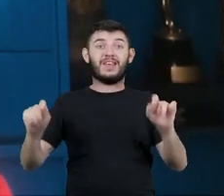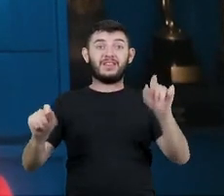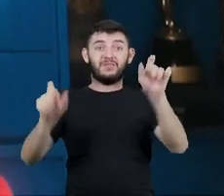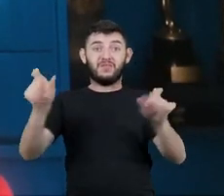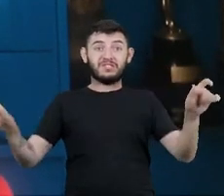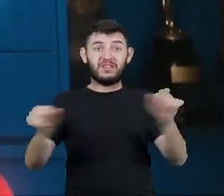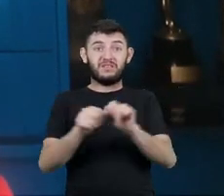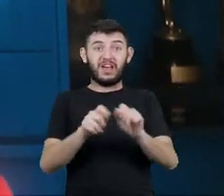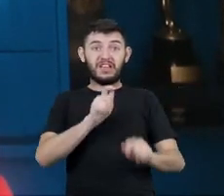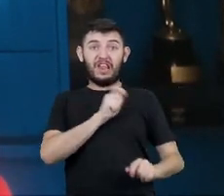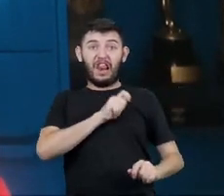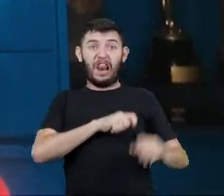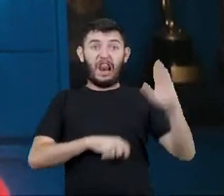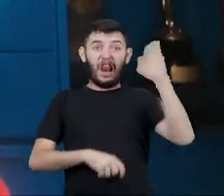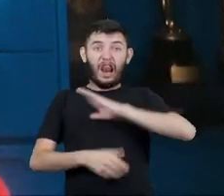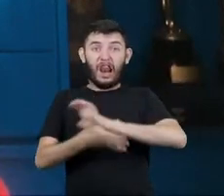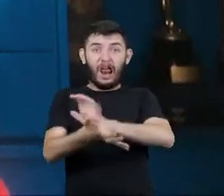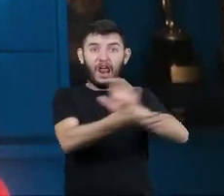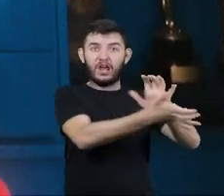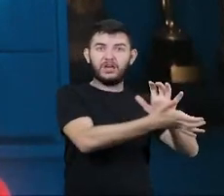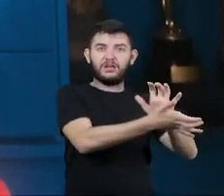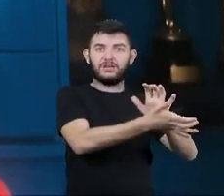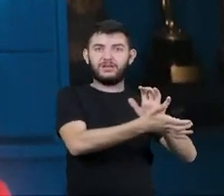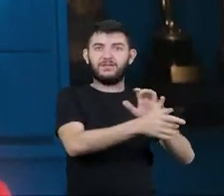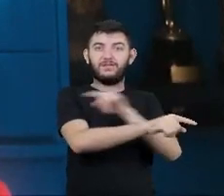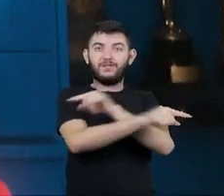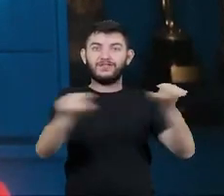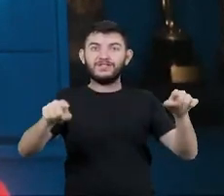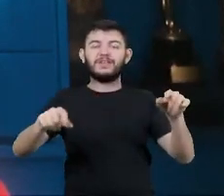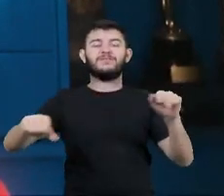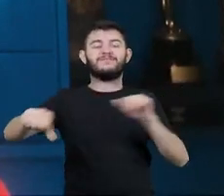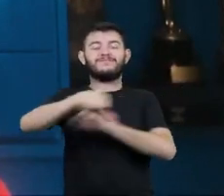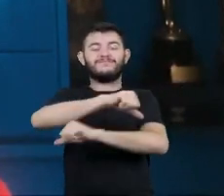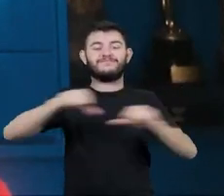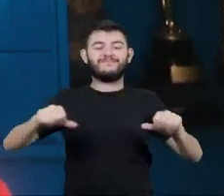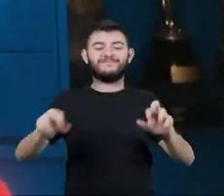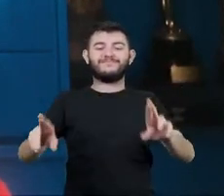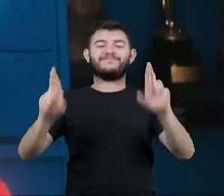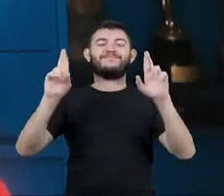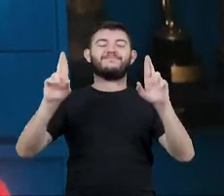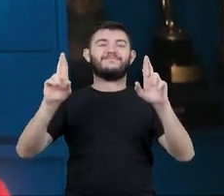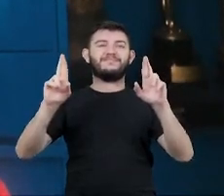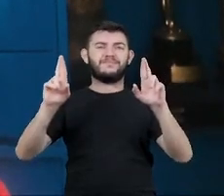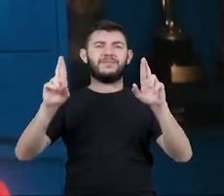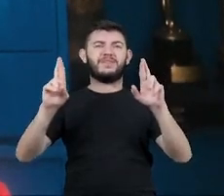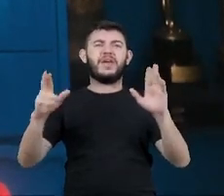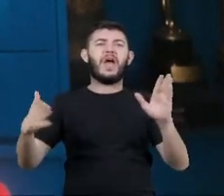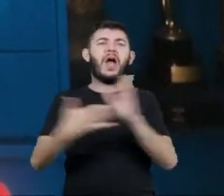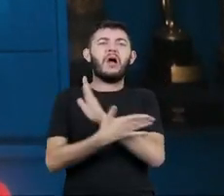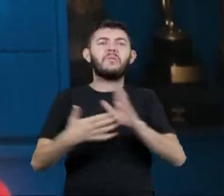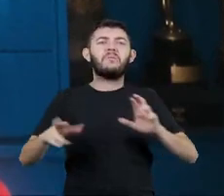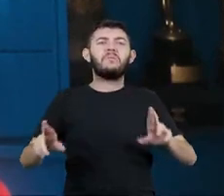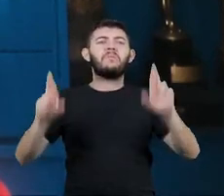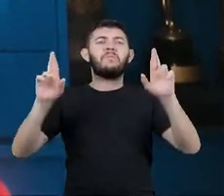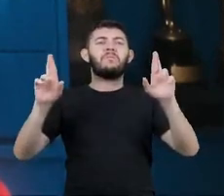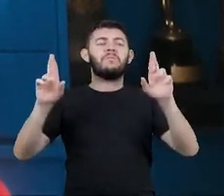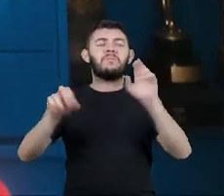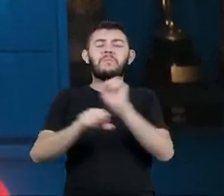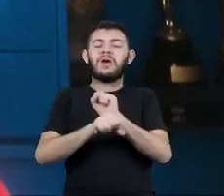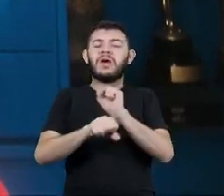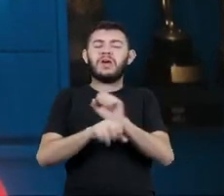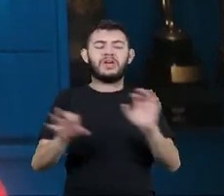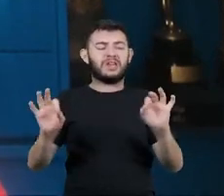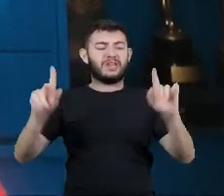Transforme sua esperança em algo que não espera. É no meio da maldade que